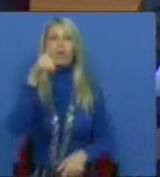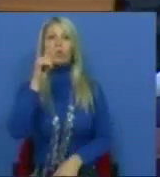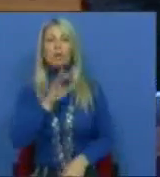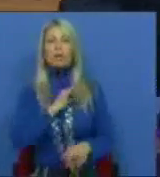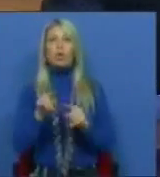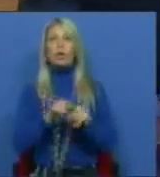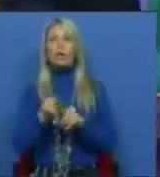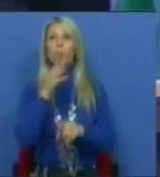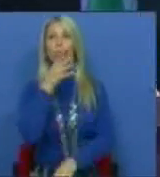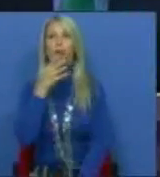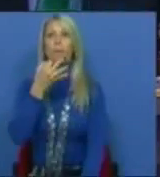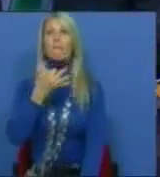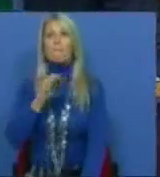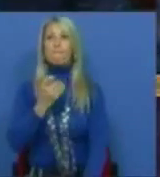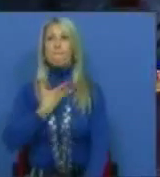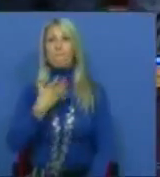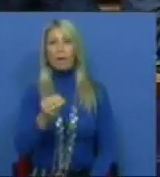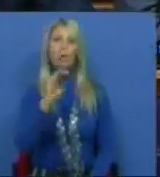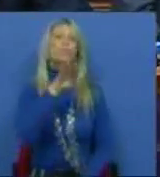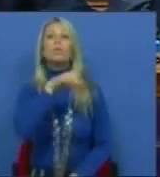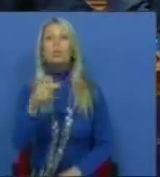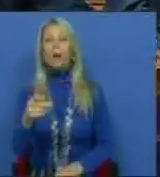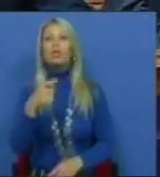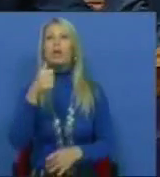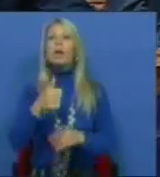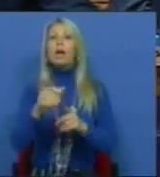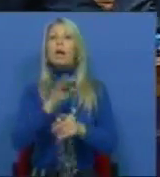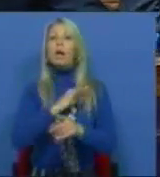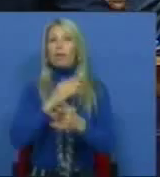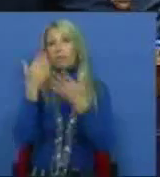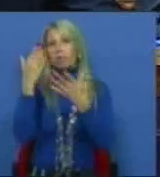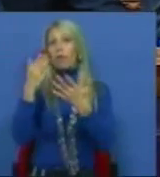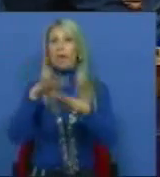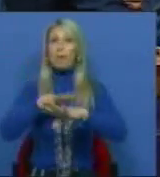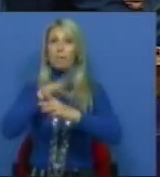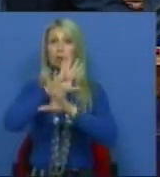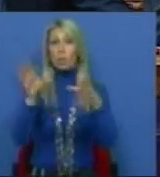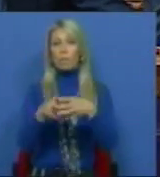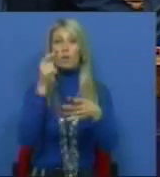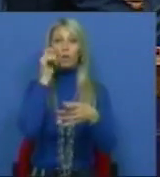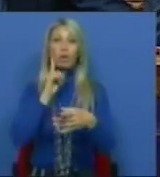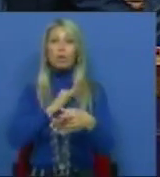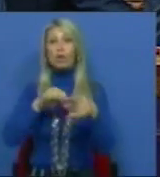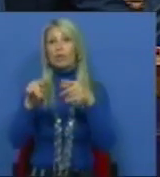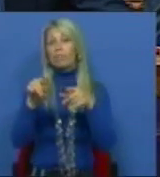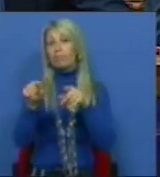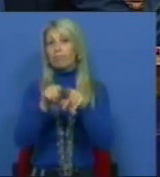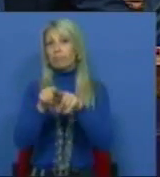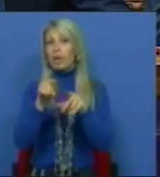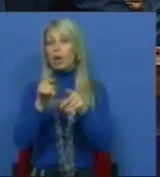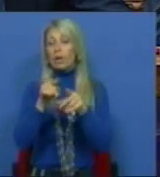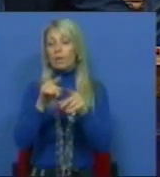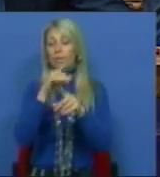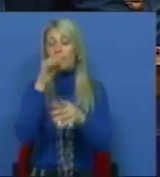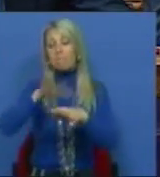Muito obrigado, Sr. Presidente. Queria saudar os Srs. Presidentes das Comissões, os Srs. Membros, Senhoras e Srs. Membros do Governo.